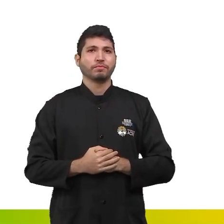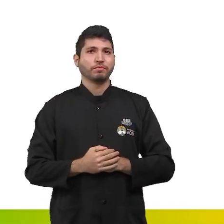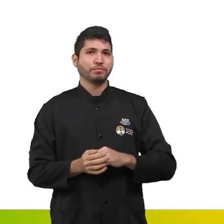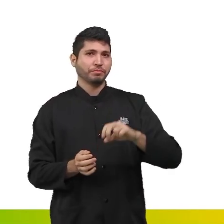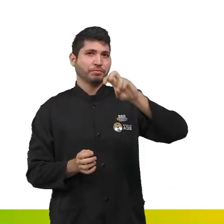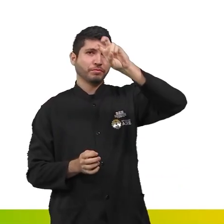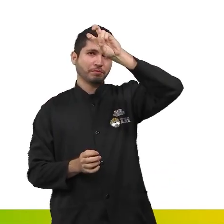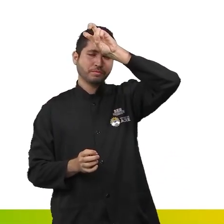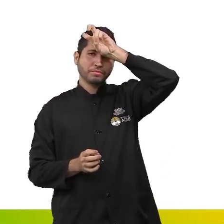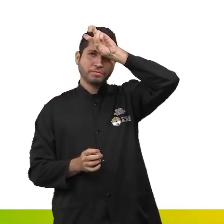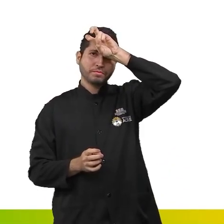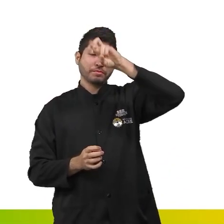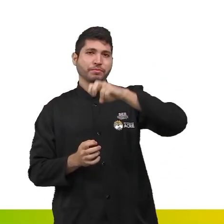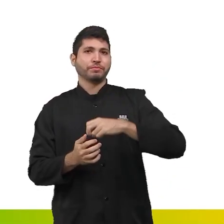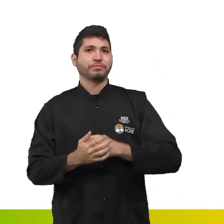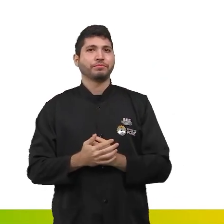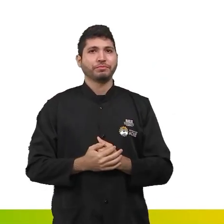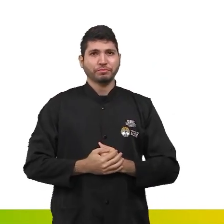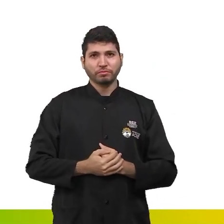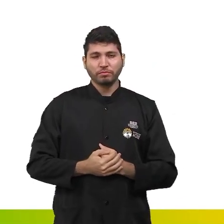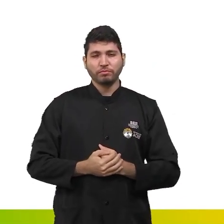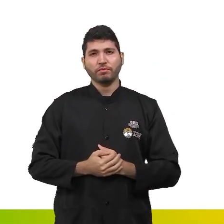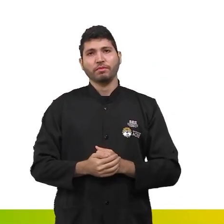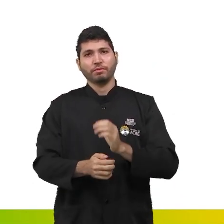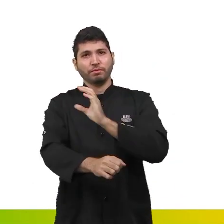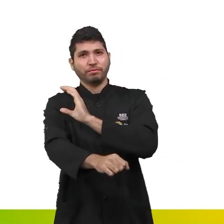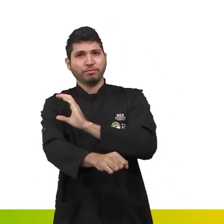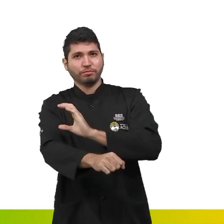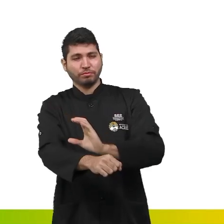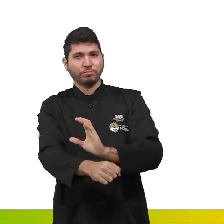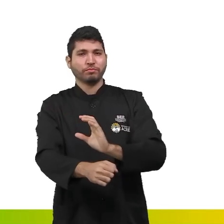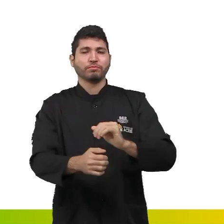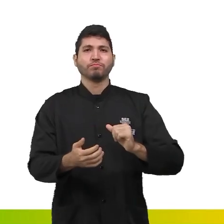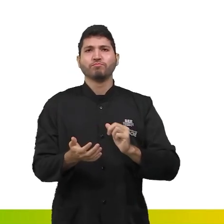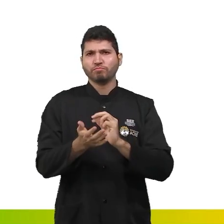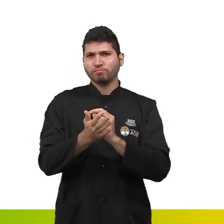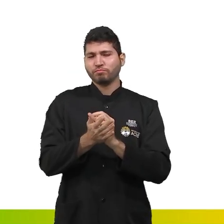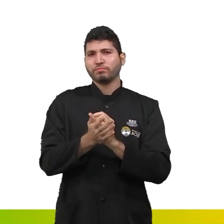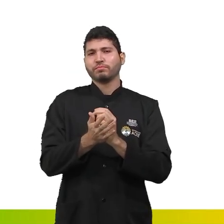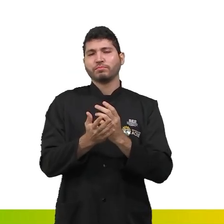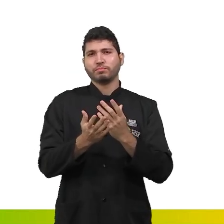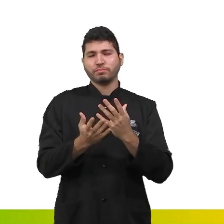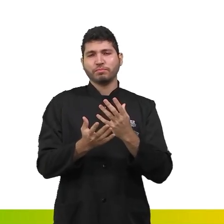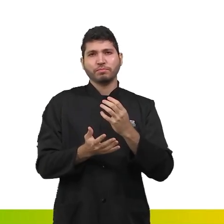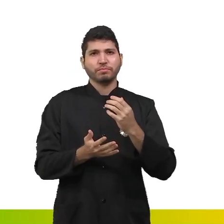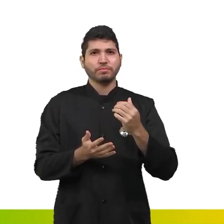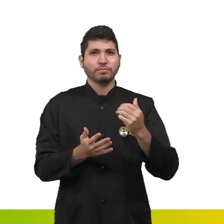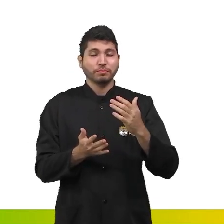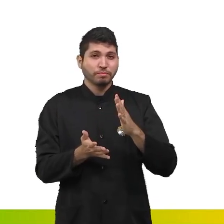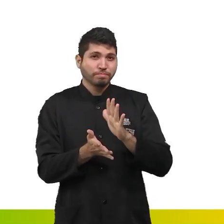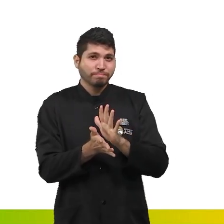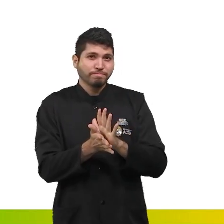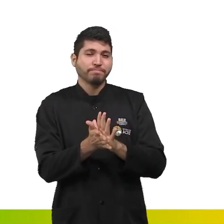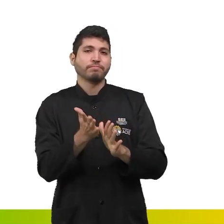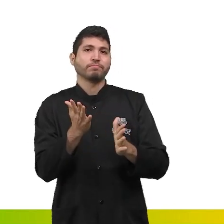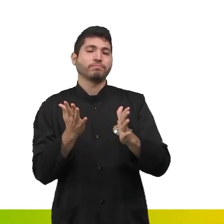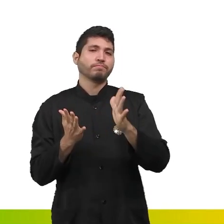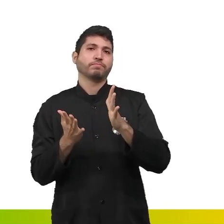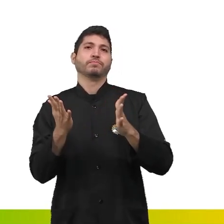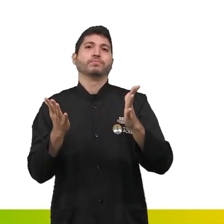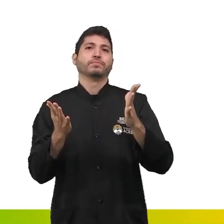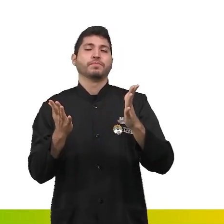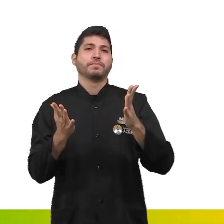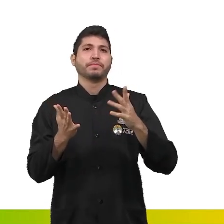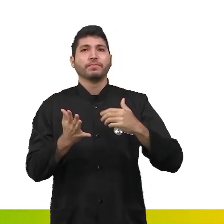Egito. São culturas milenares que contribuíram muito para o que nós temos hoje no